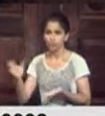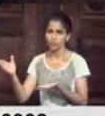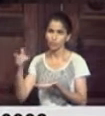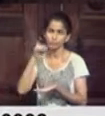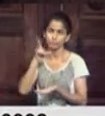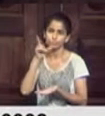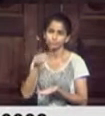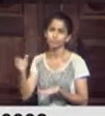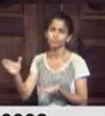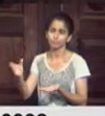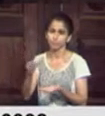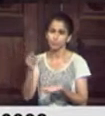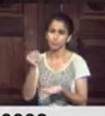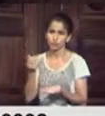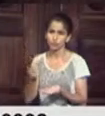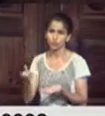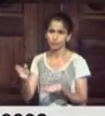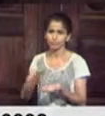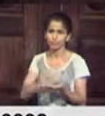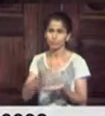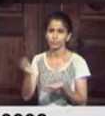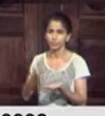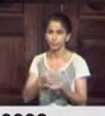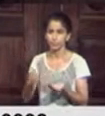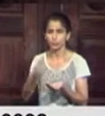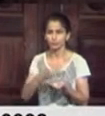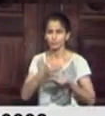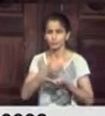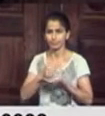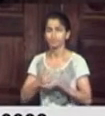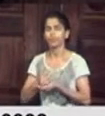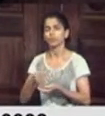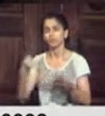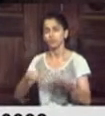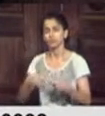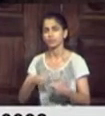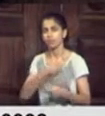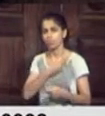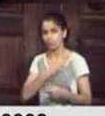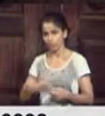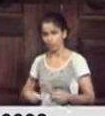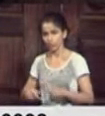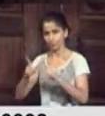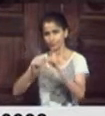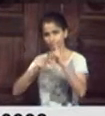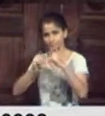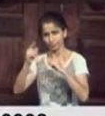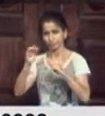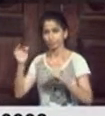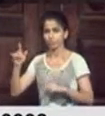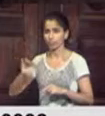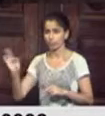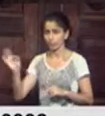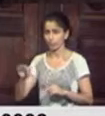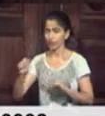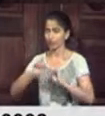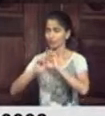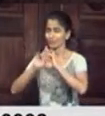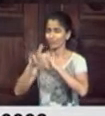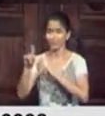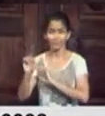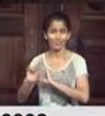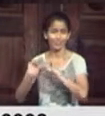que eu e a bancada do PSDB estamos preparando, senhor presidente, uma série de emendas, muito preocupados com as áreas